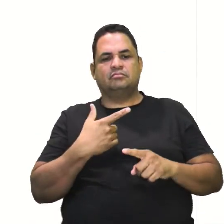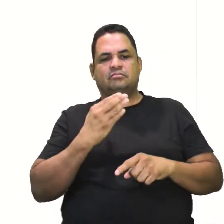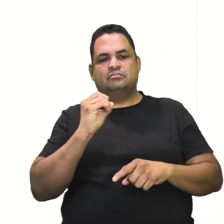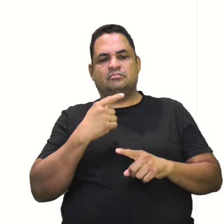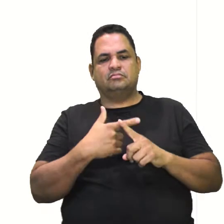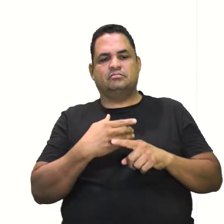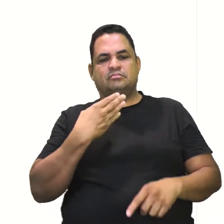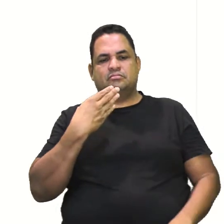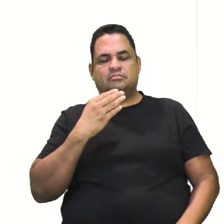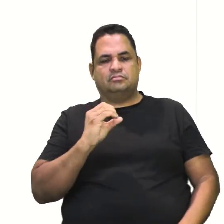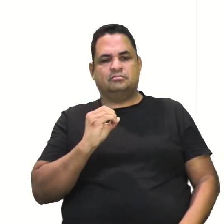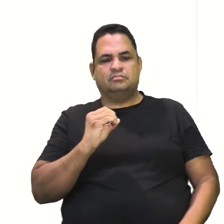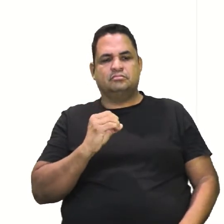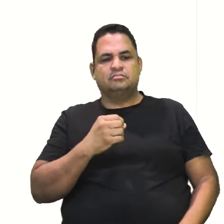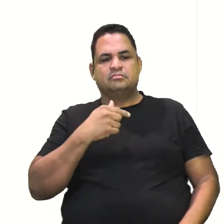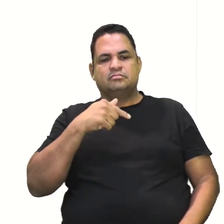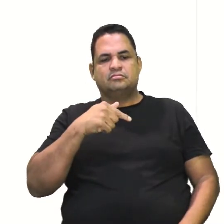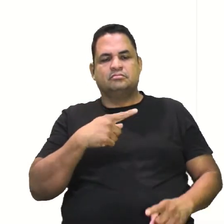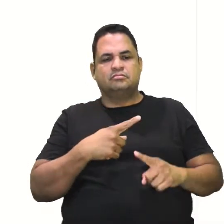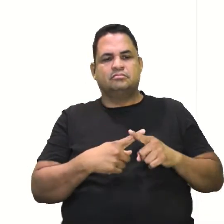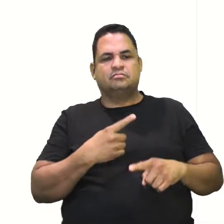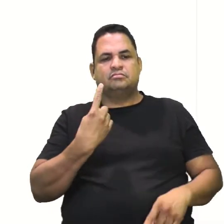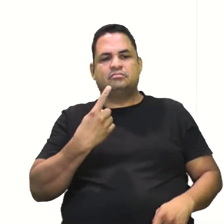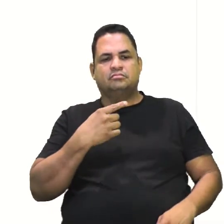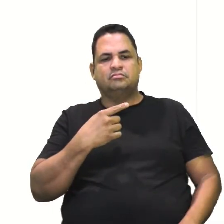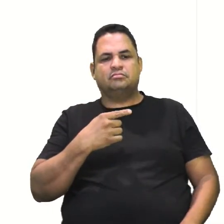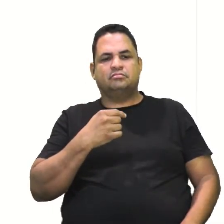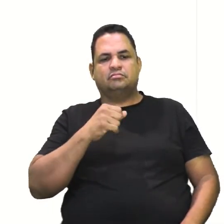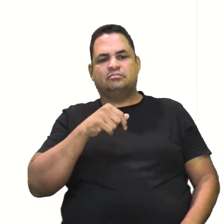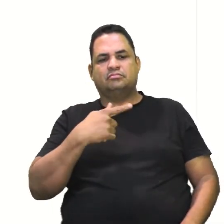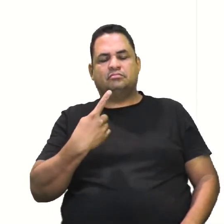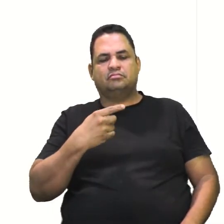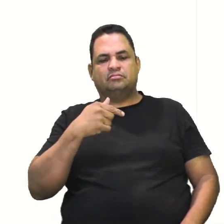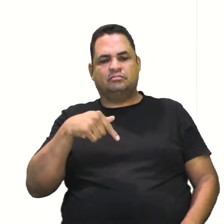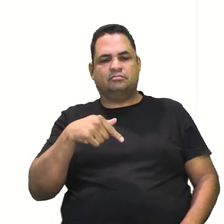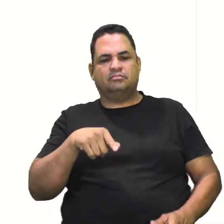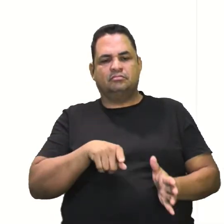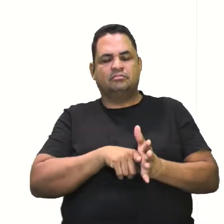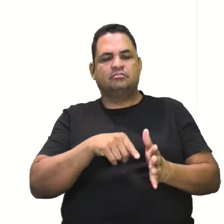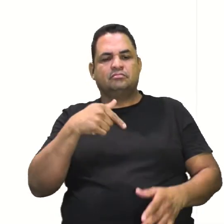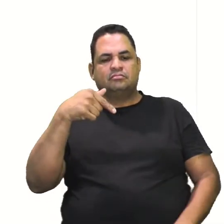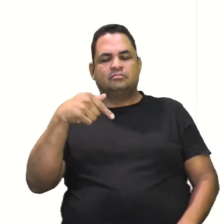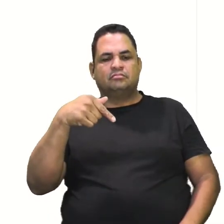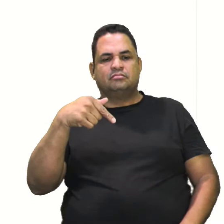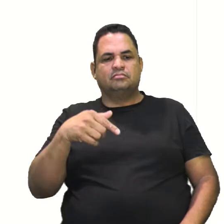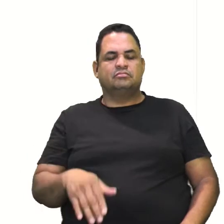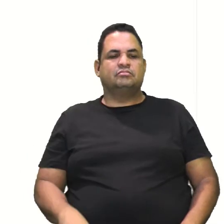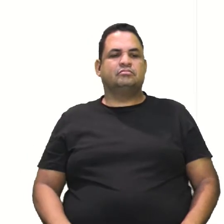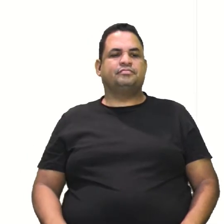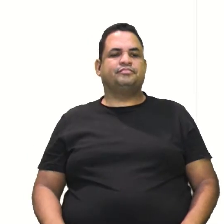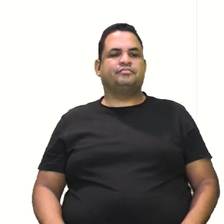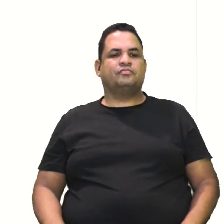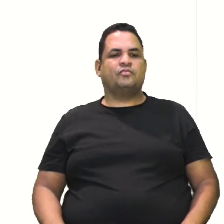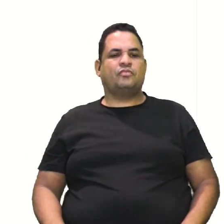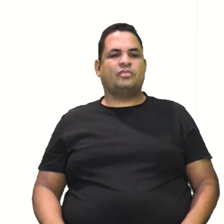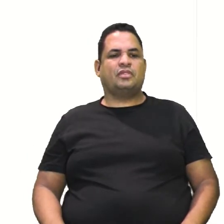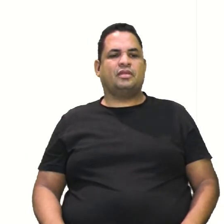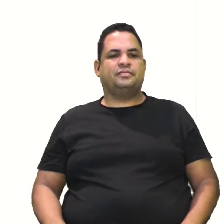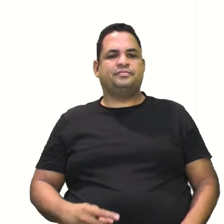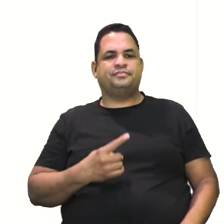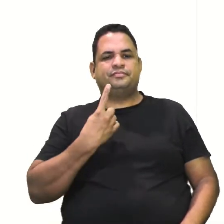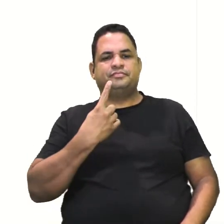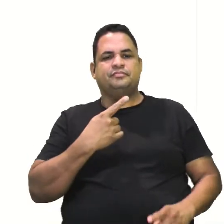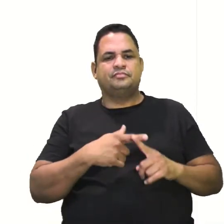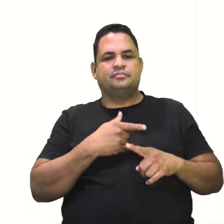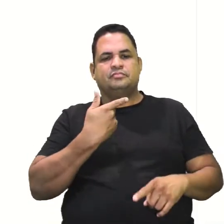0? 0. 7 vezes 1? 7. Vezes 1? 7. 7 negativo, né? Muito bem. 1